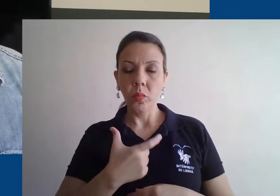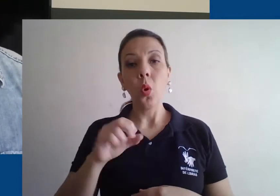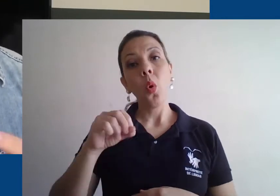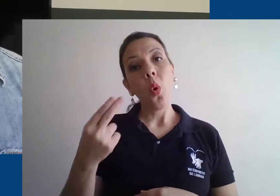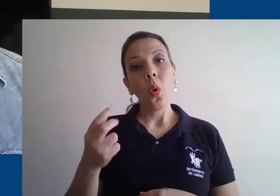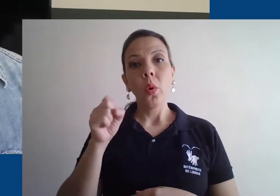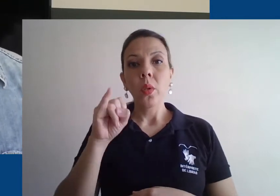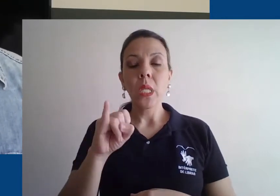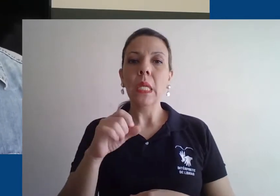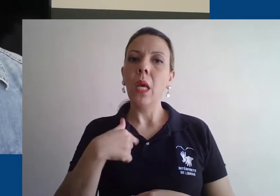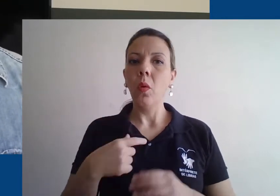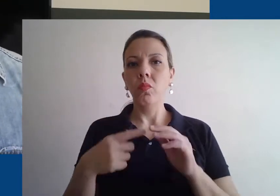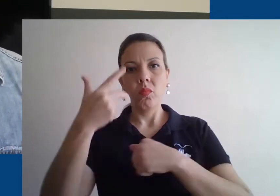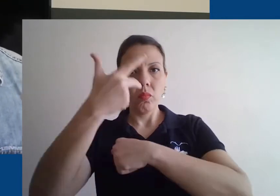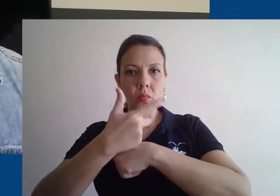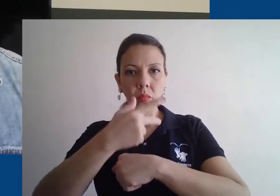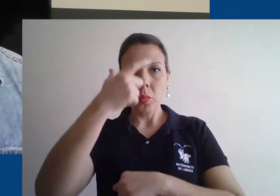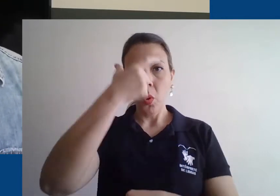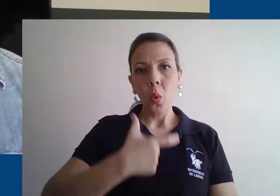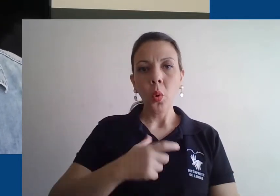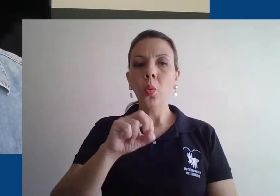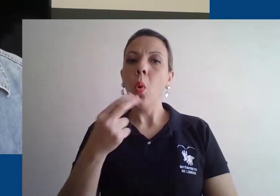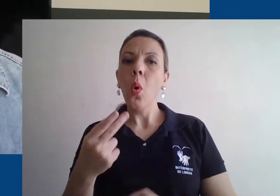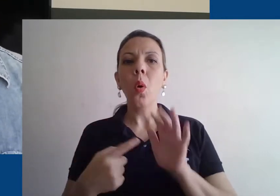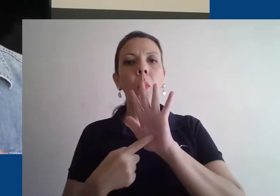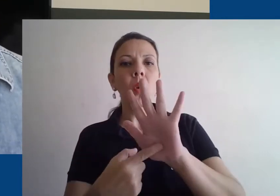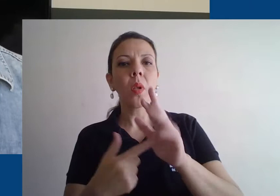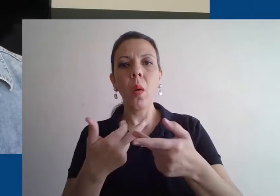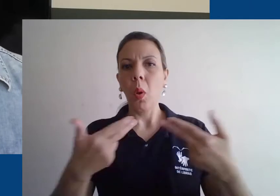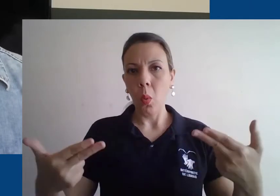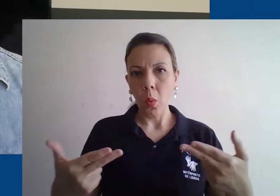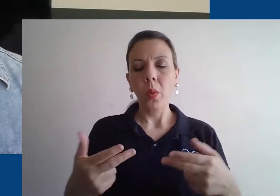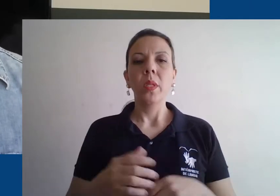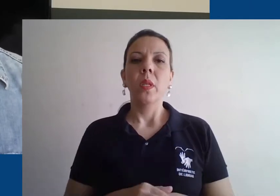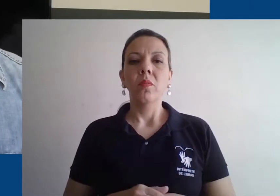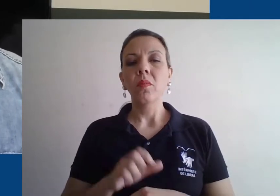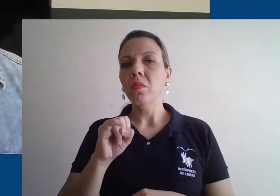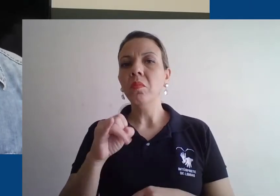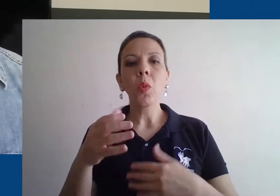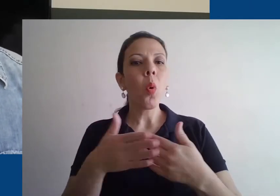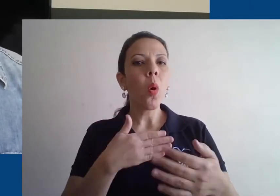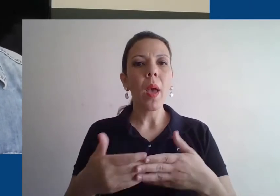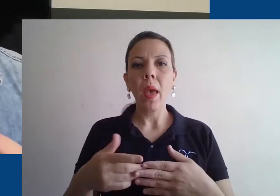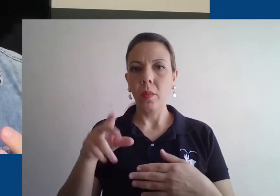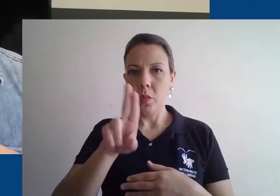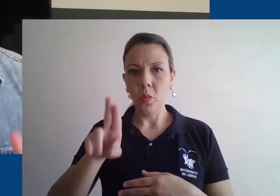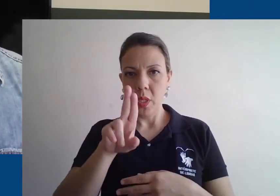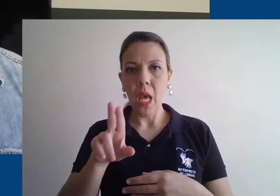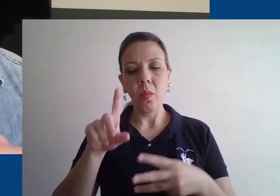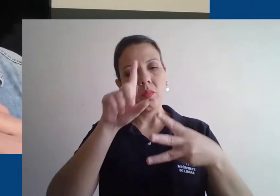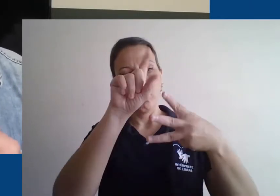anteriormente, não é só sobre o próprio rosto, é caso você esteja fazendo alguma demonstração. Basicamente é caso você utilize algum tipo de câmera,